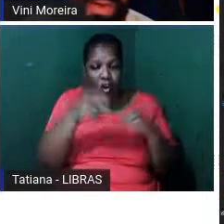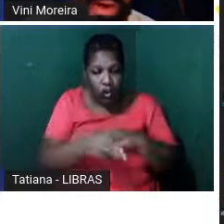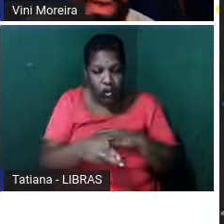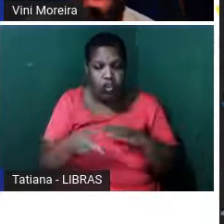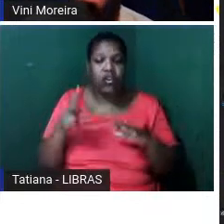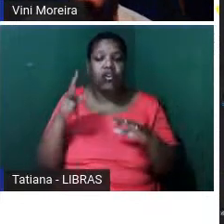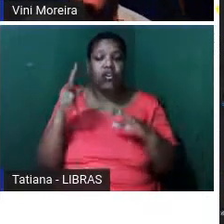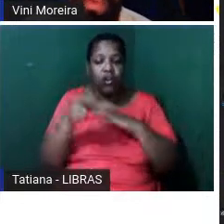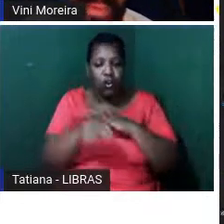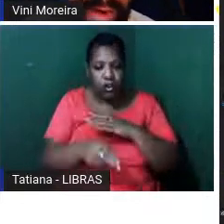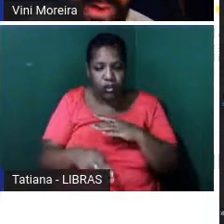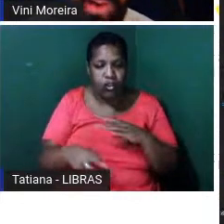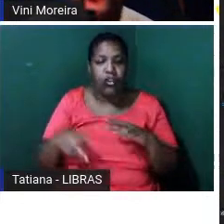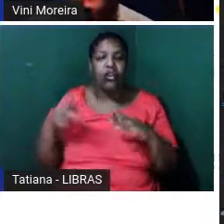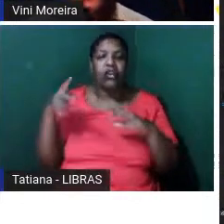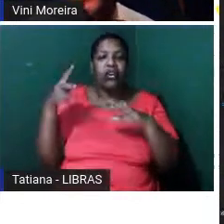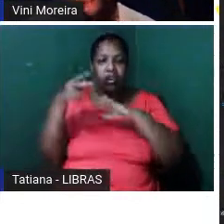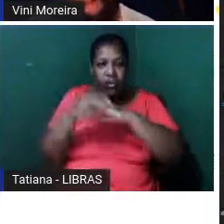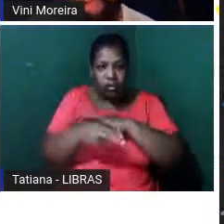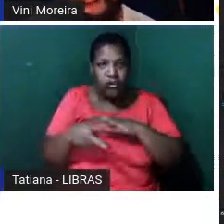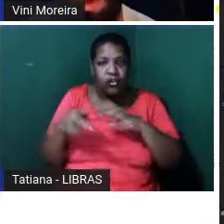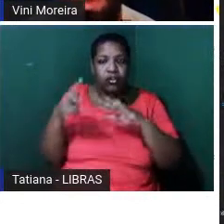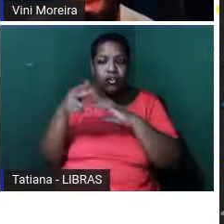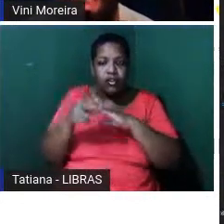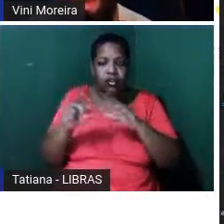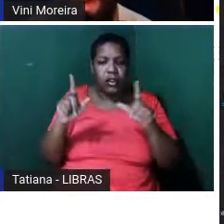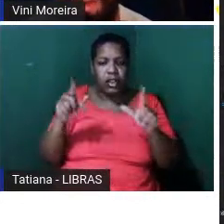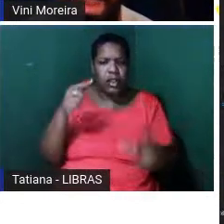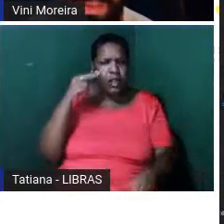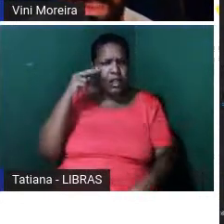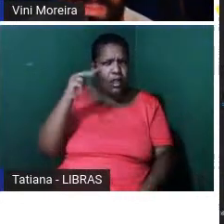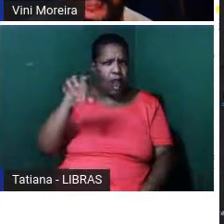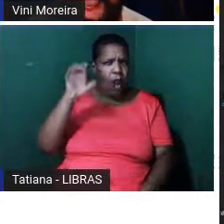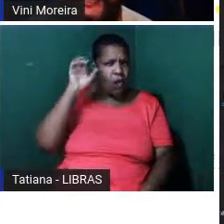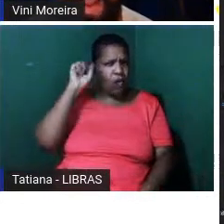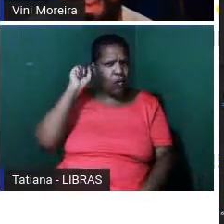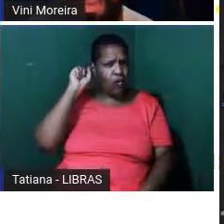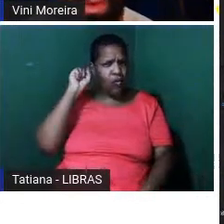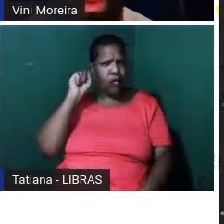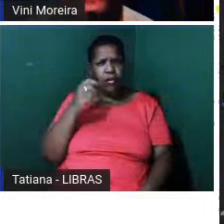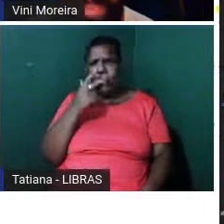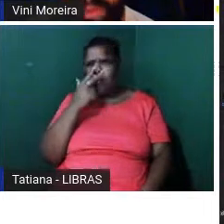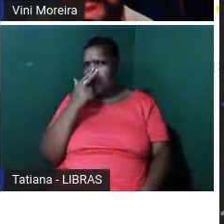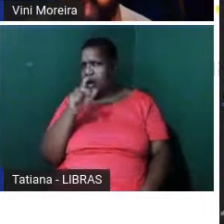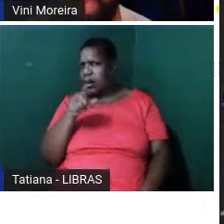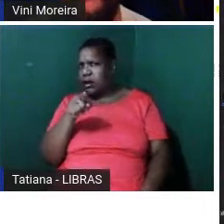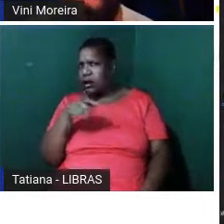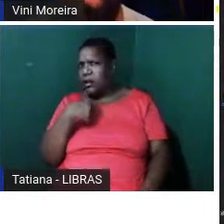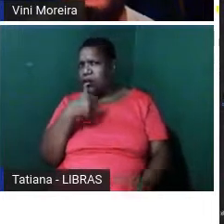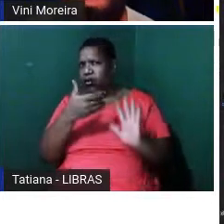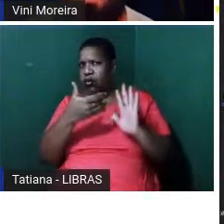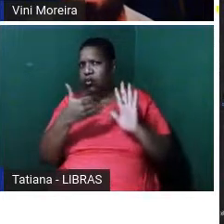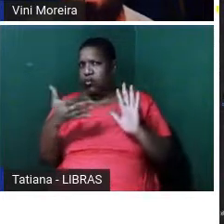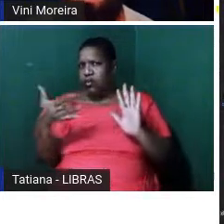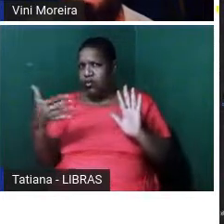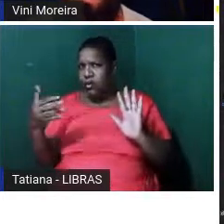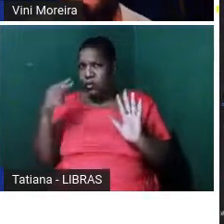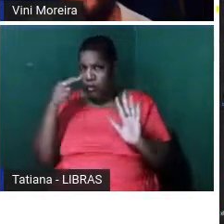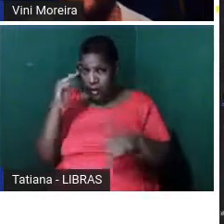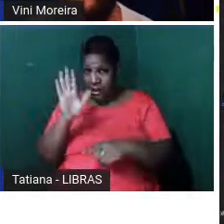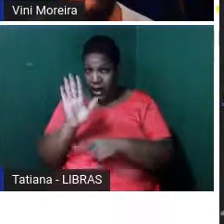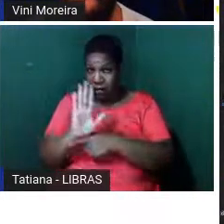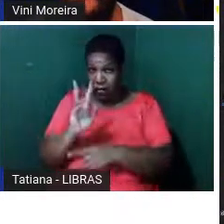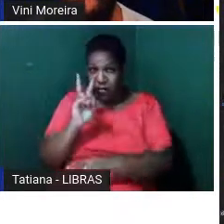de um corte e um corte isso você só tá ouvindo parece uma coisa fluída mas você também tá